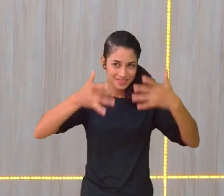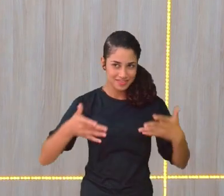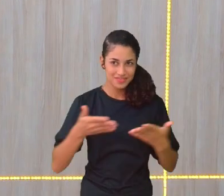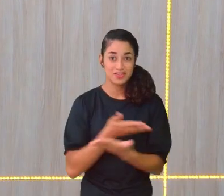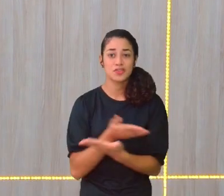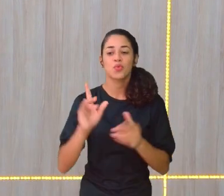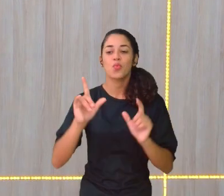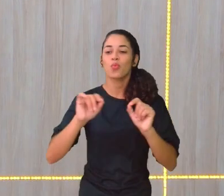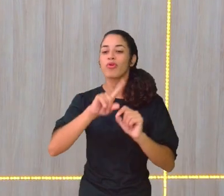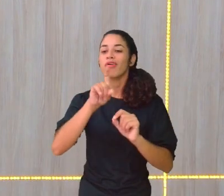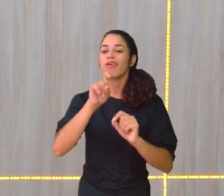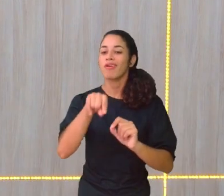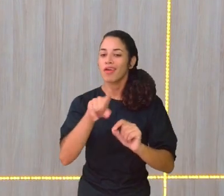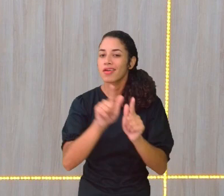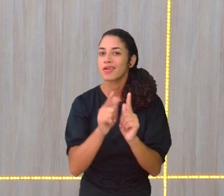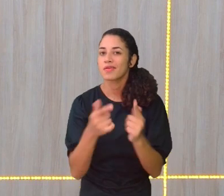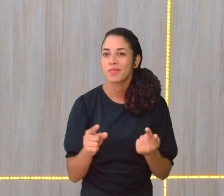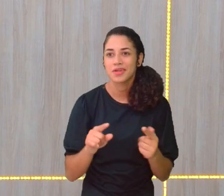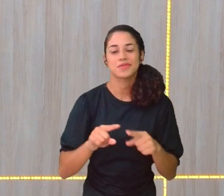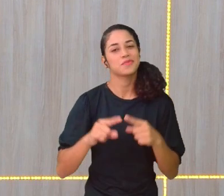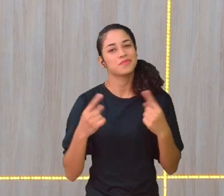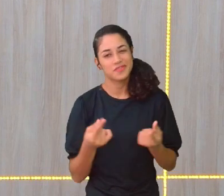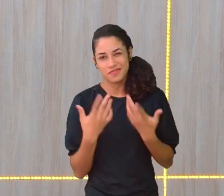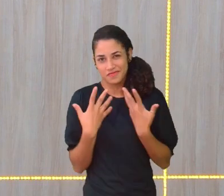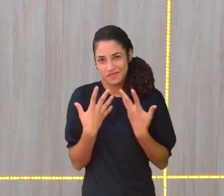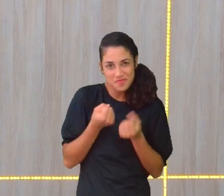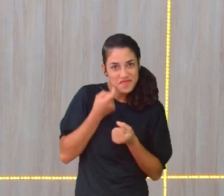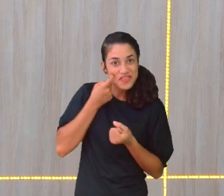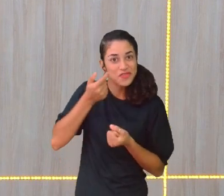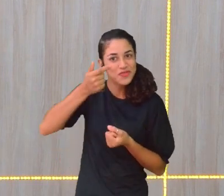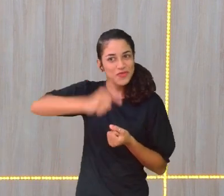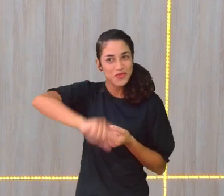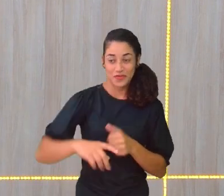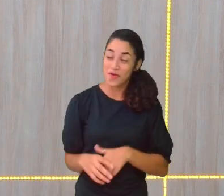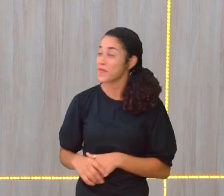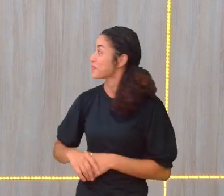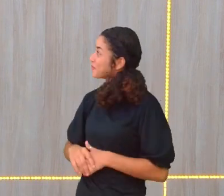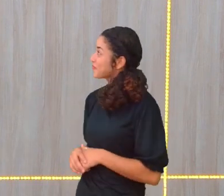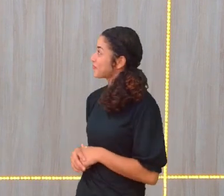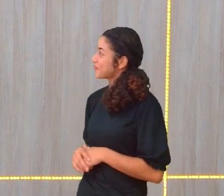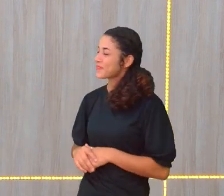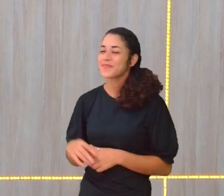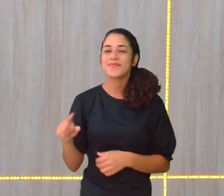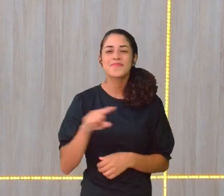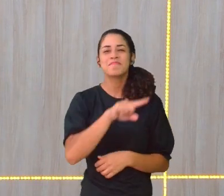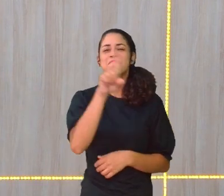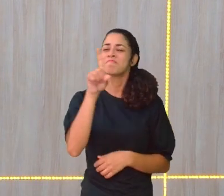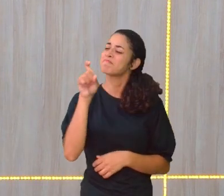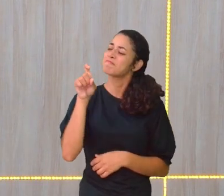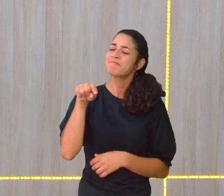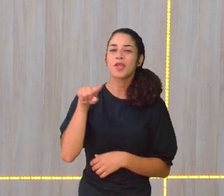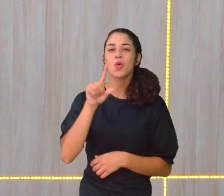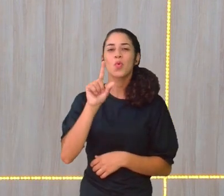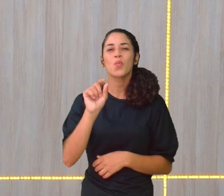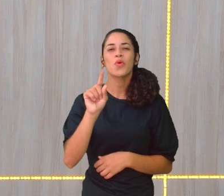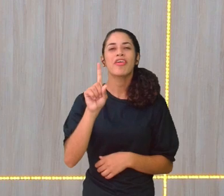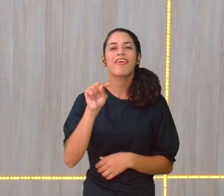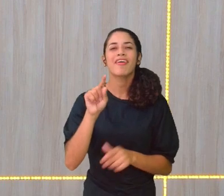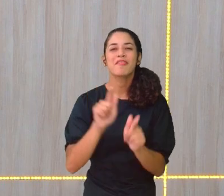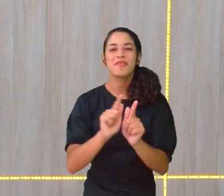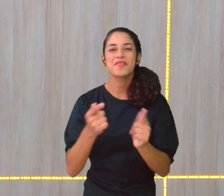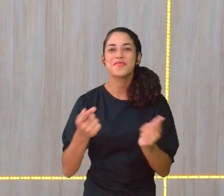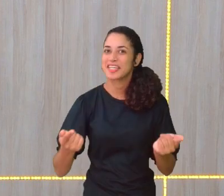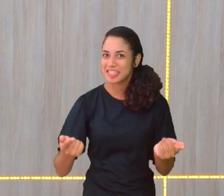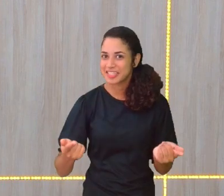o que é gramática, mas vamos rever novamente, Eu coloquei essa pergunta aí, afinal, o que é gramática? Porque